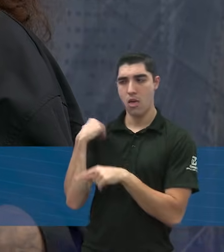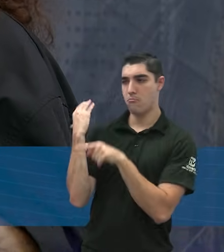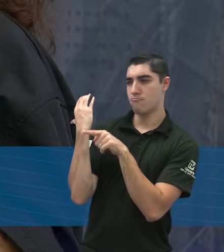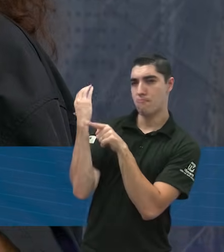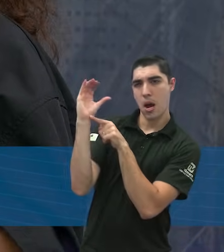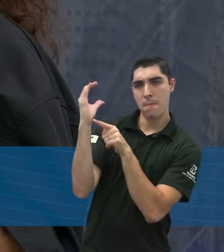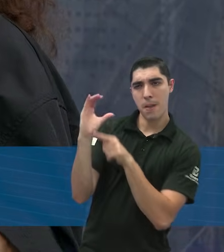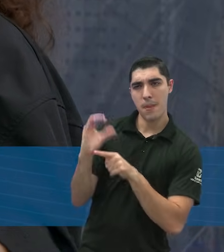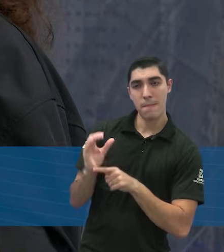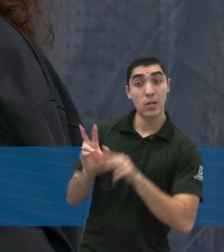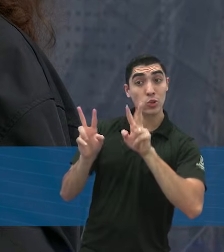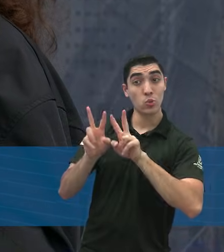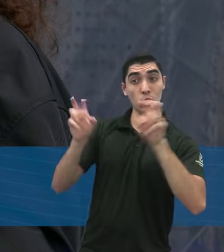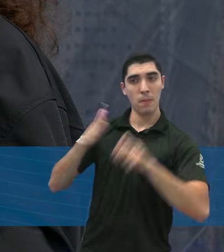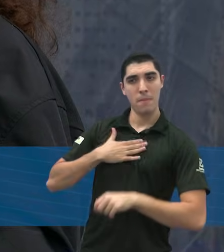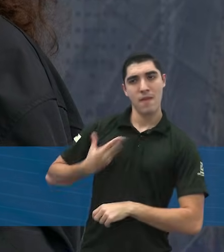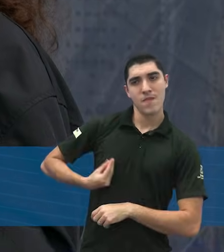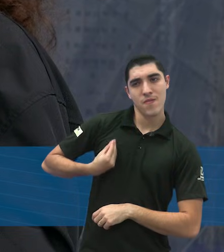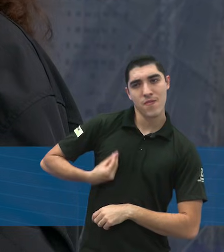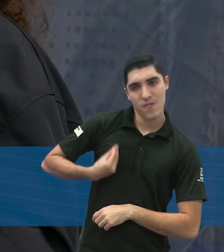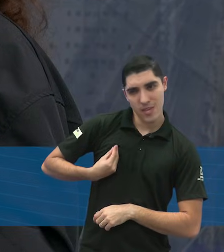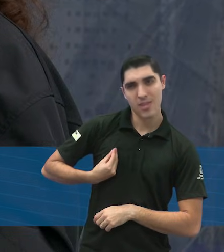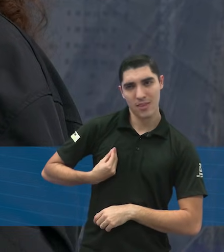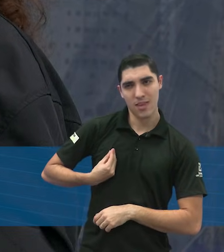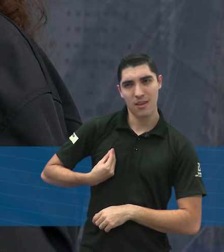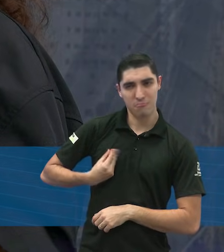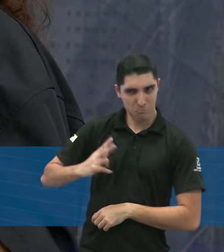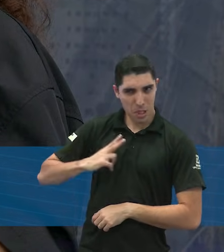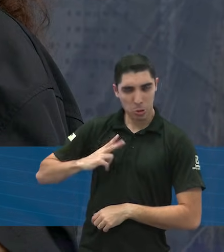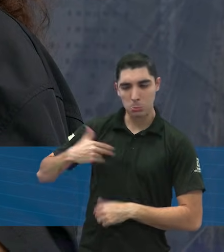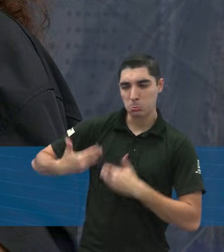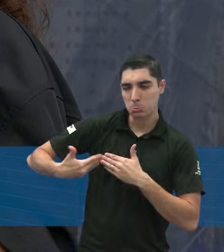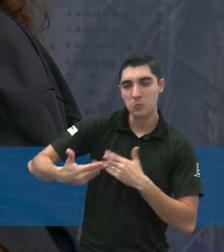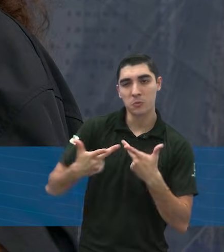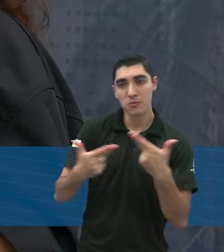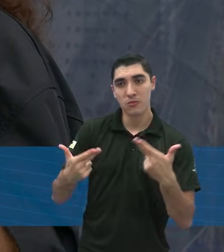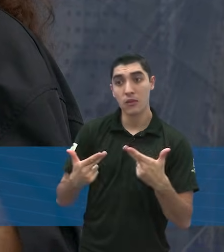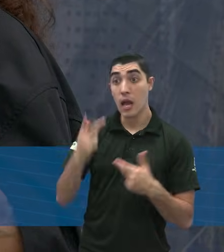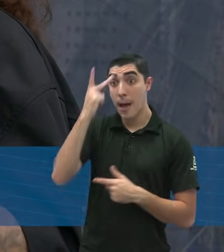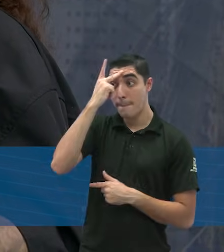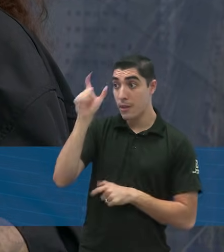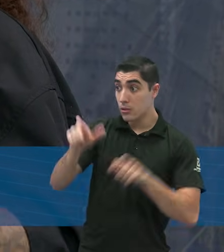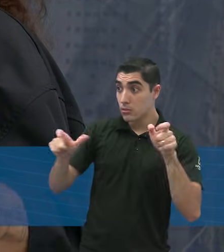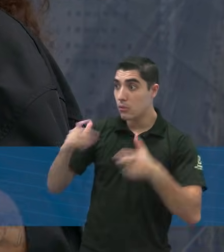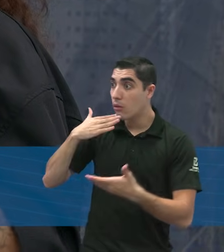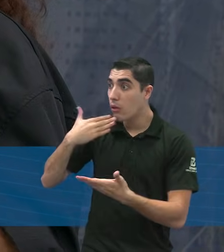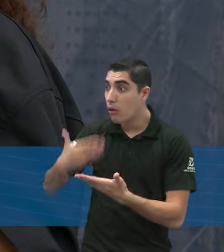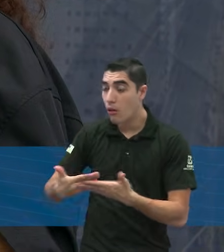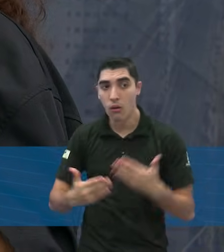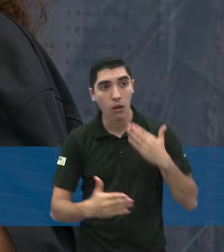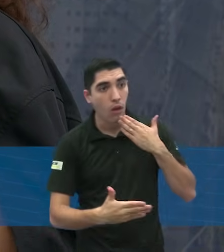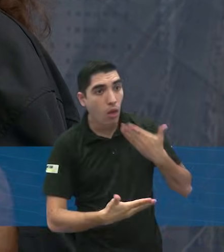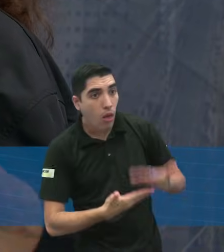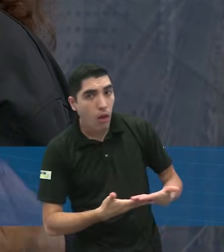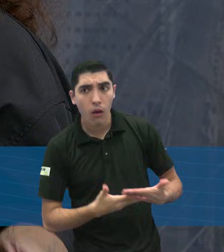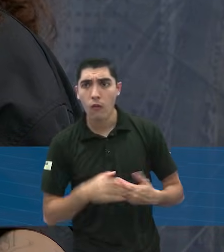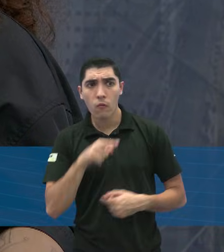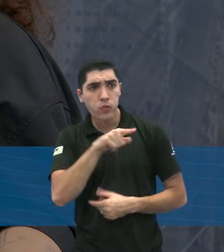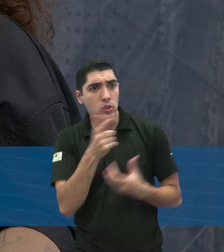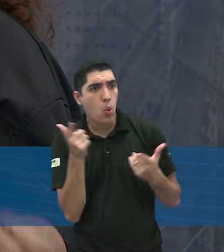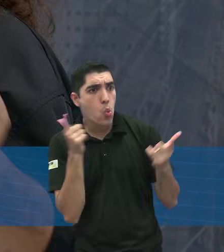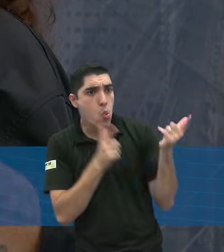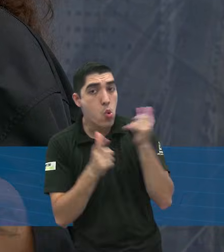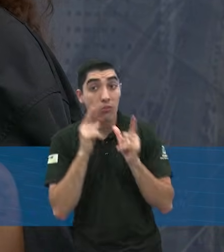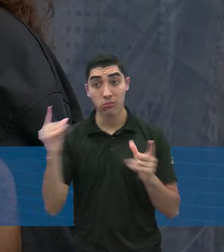mostro algo sobre o meu cotidiano, sobre o meu trabalho, as pessoas ficam incrédulas que realmente é algo